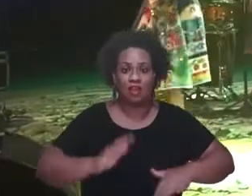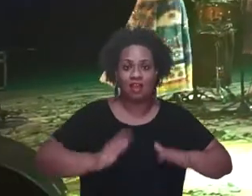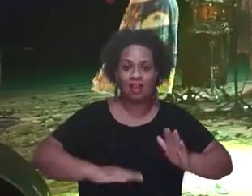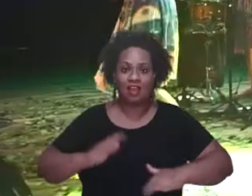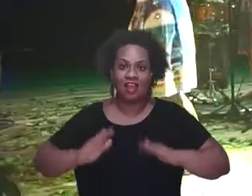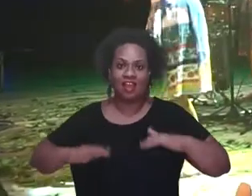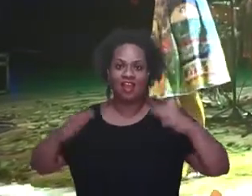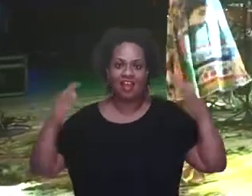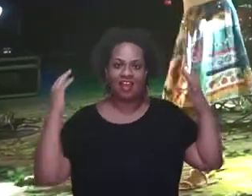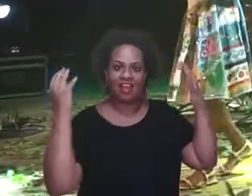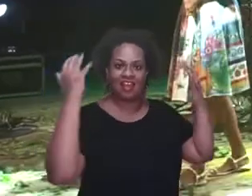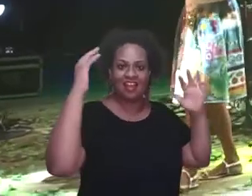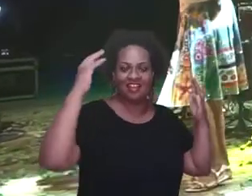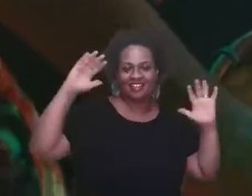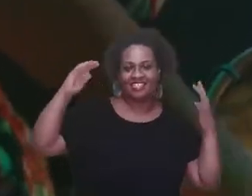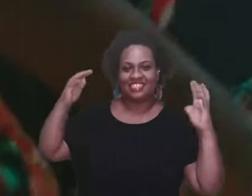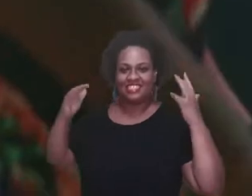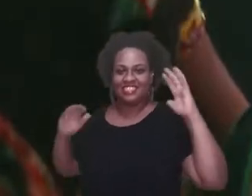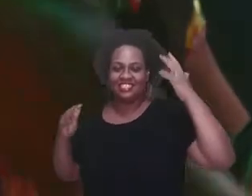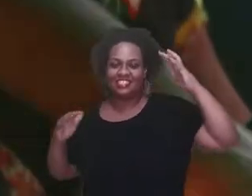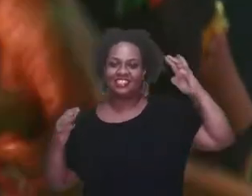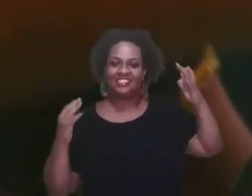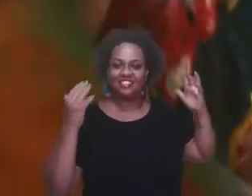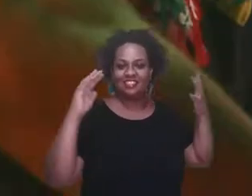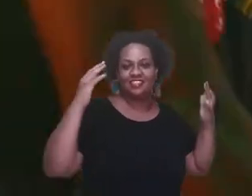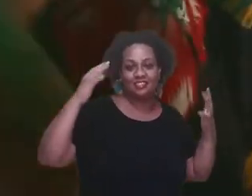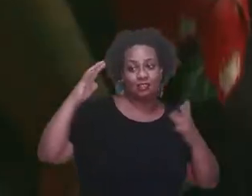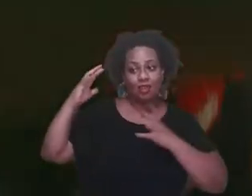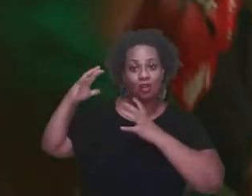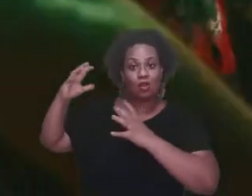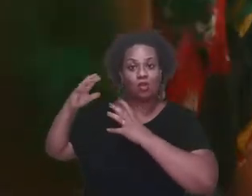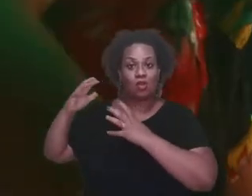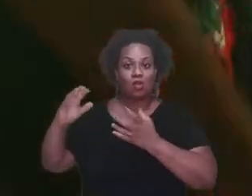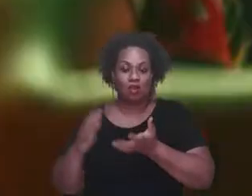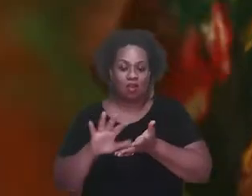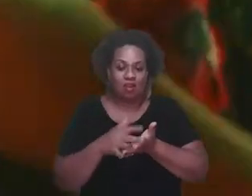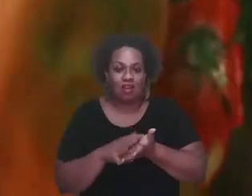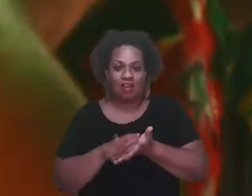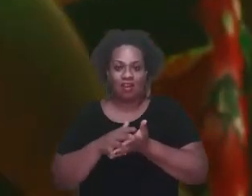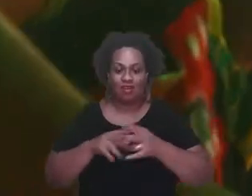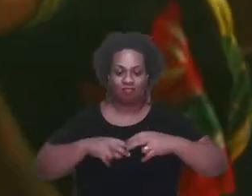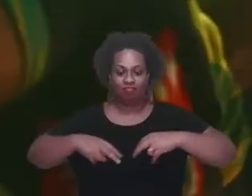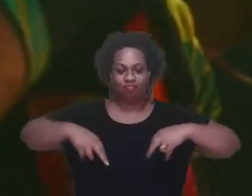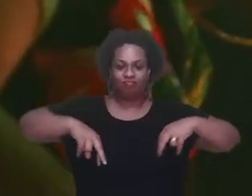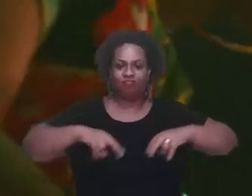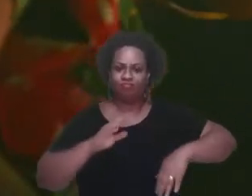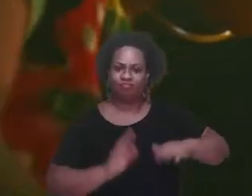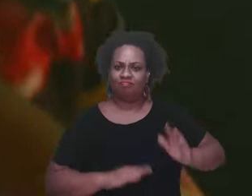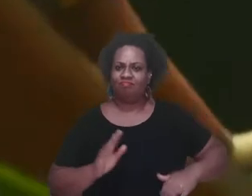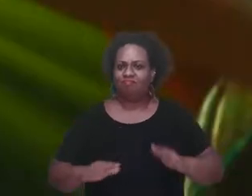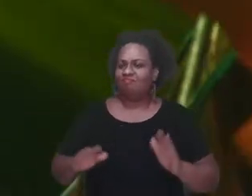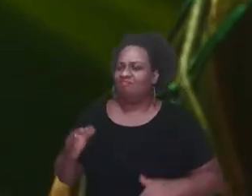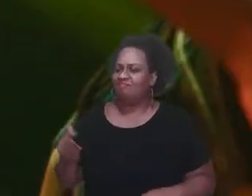cantor at antena palma da mão Google de roda dianteiro o